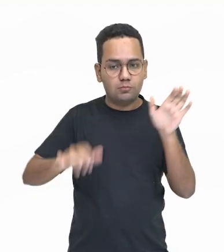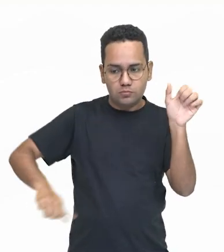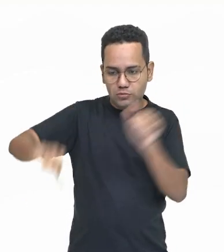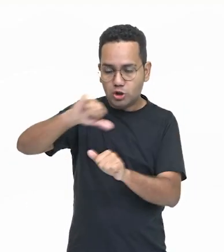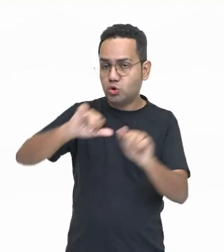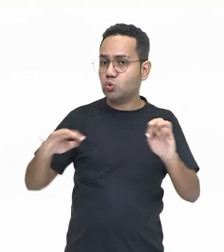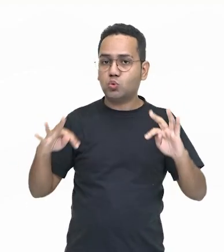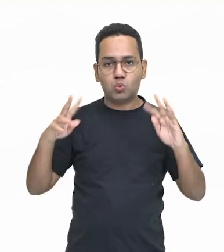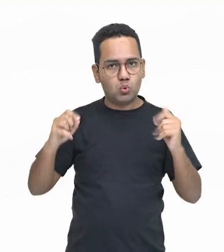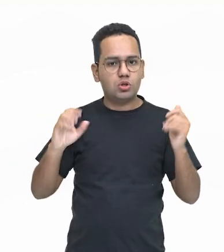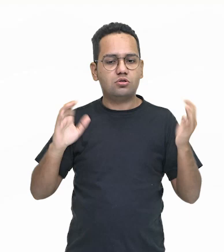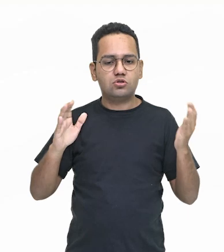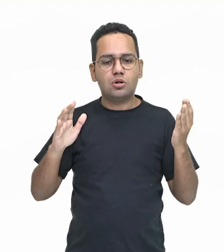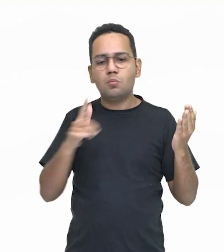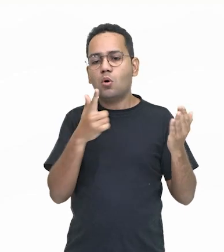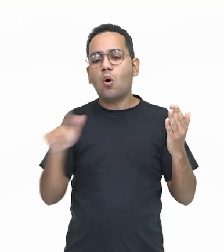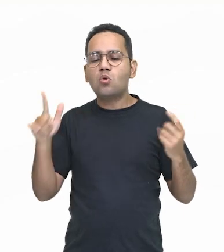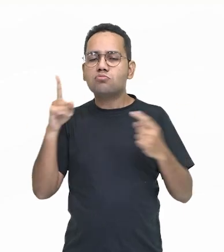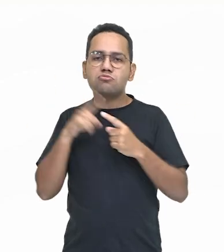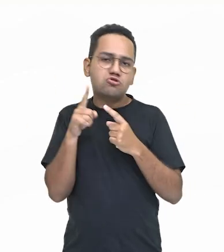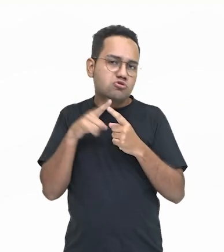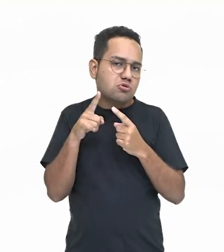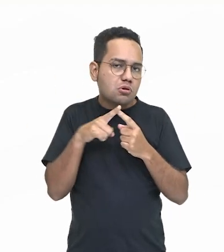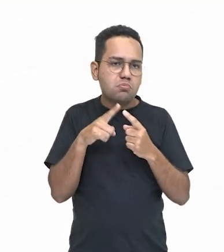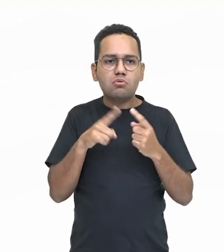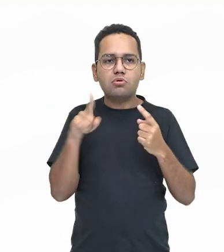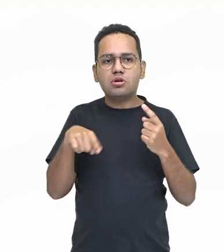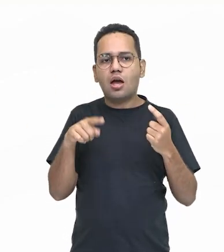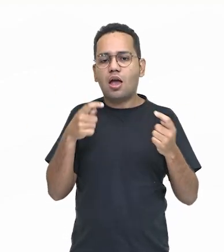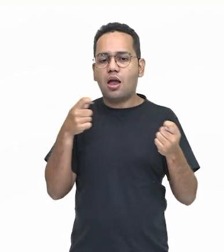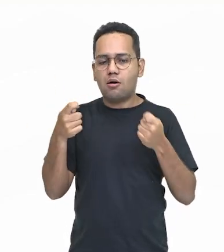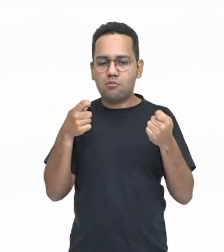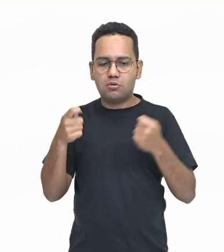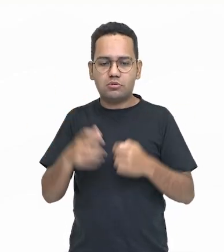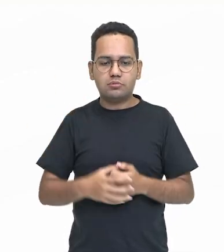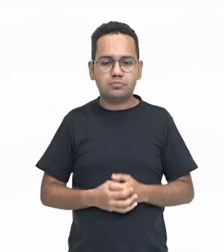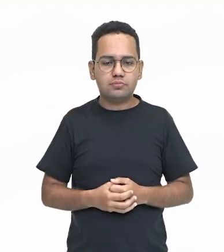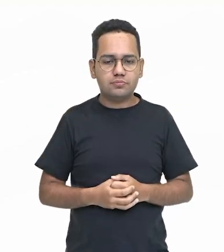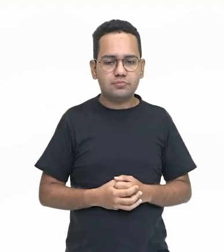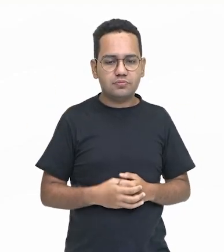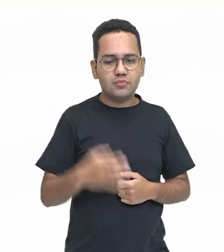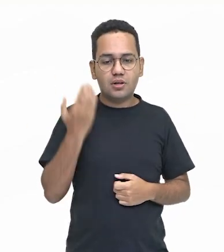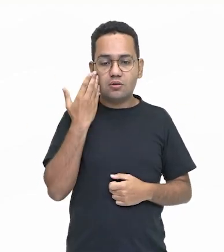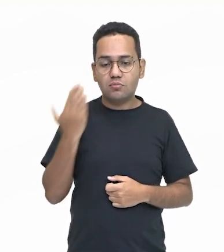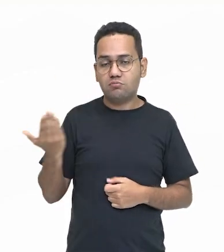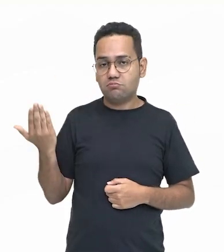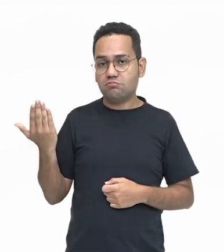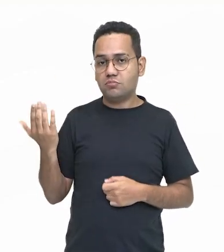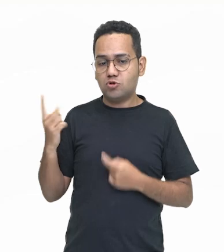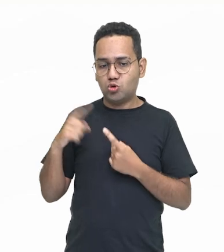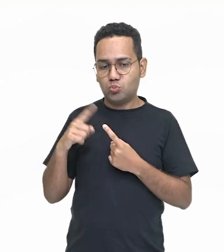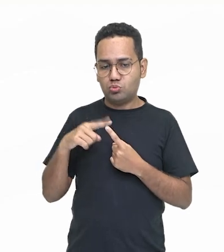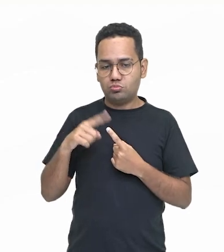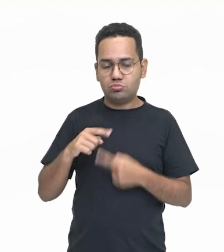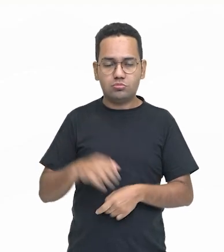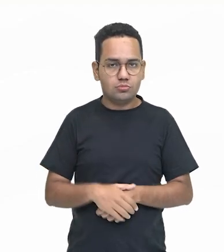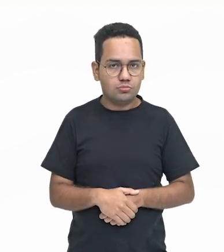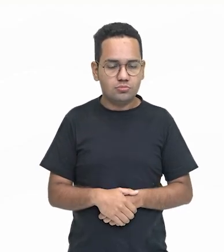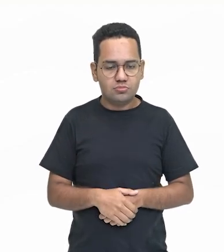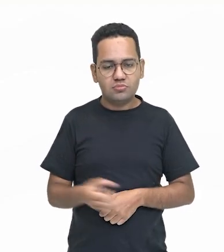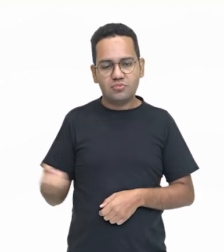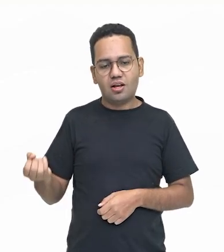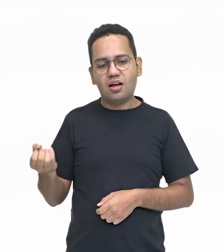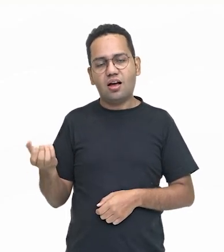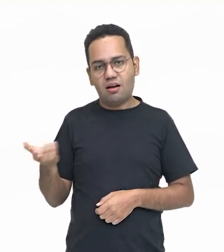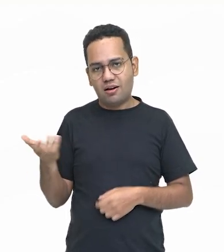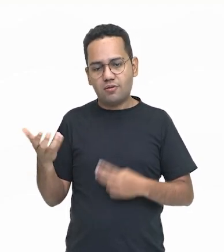né, por outros tipos de lâmpadas muito mais econômicas, como as fluorescentes. E agora, pessoal, a gente tem